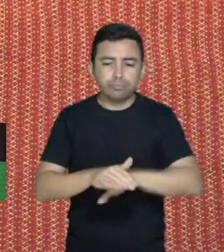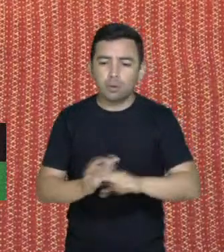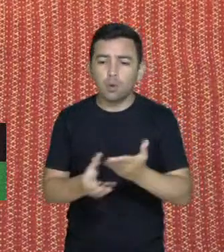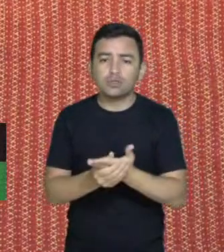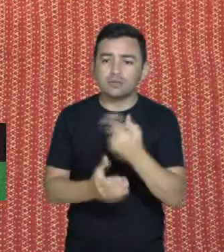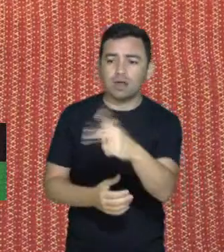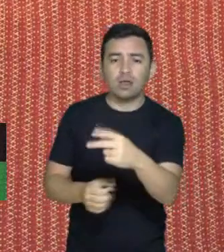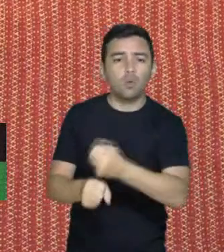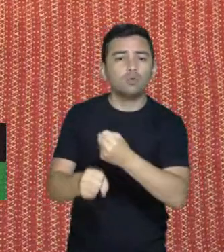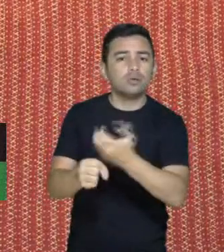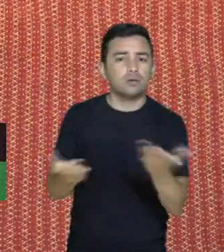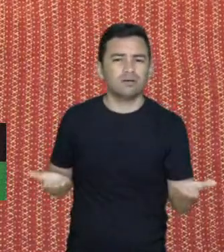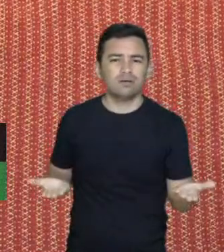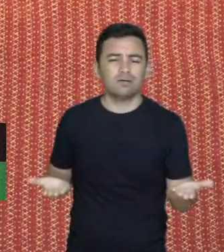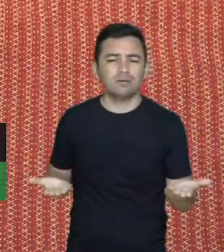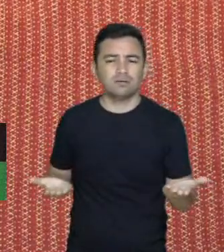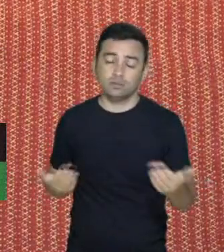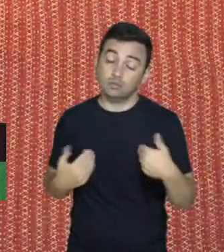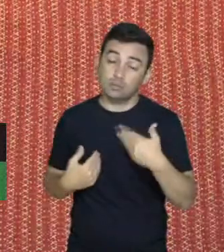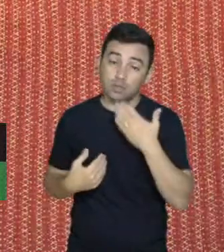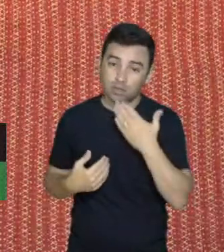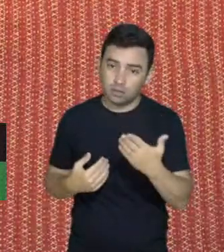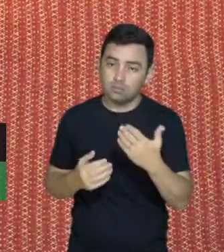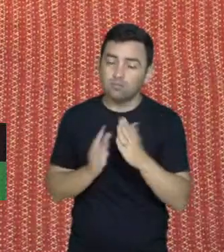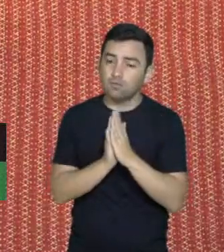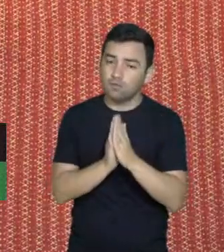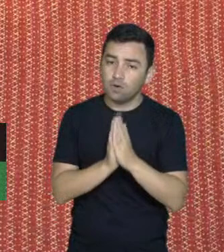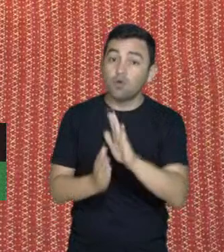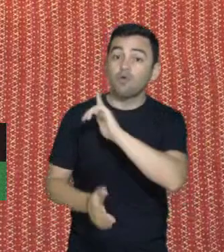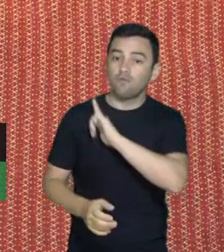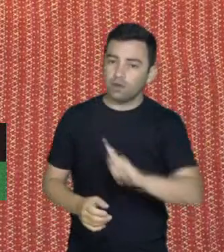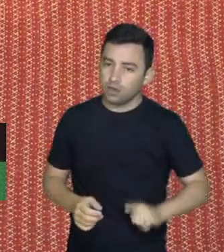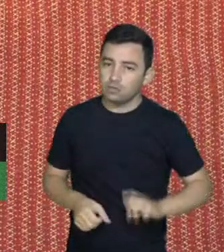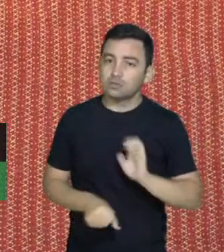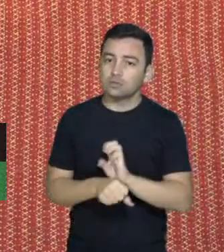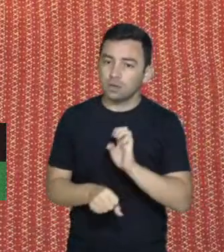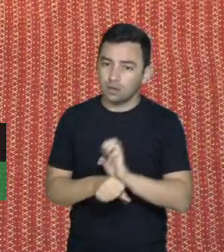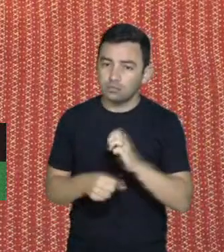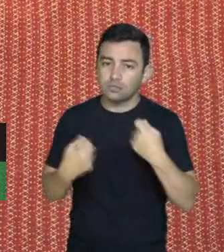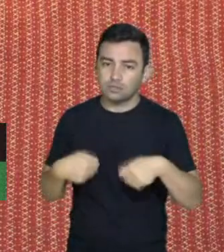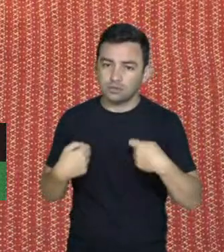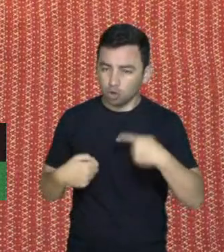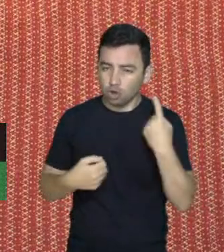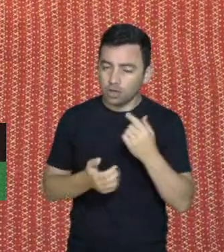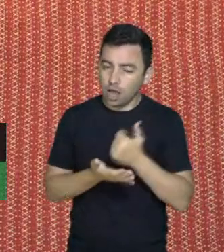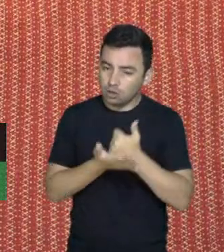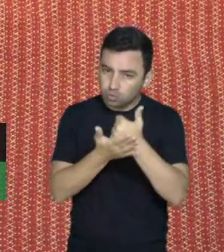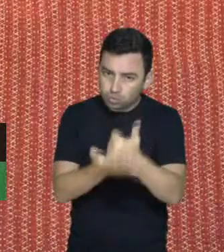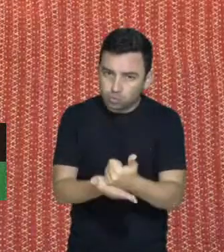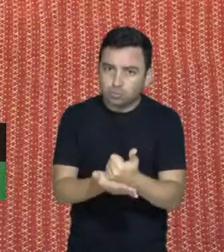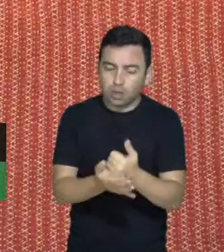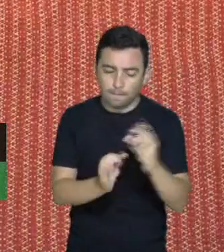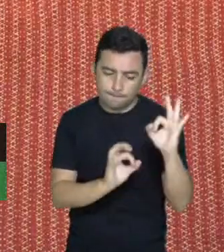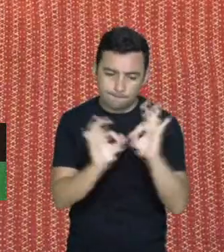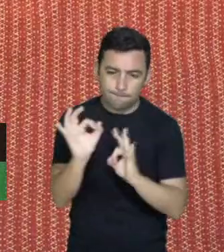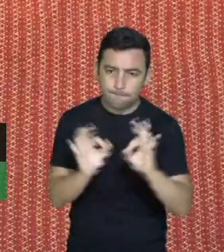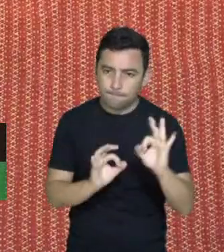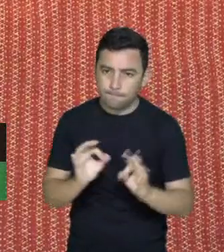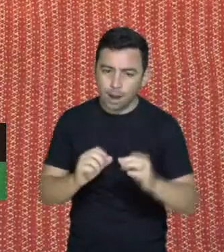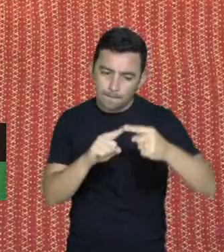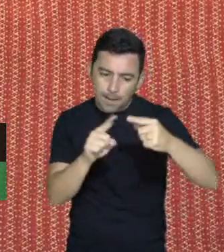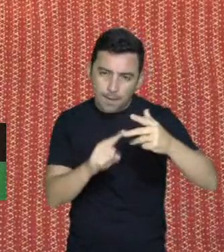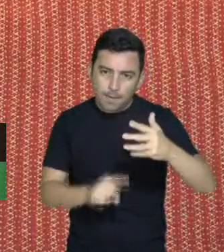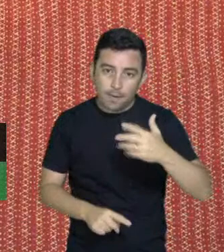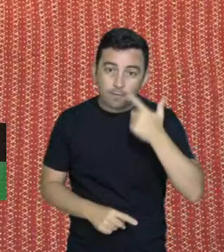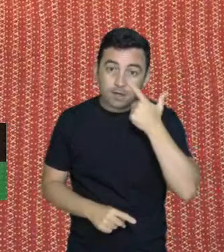Então a gente pede, sim, essa preposição que o governo do Estado venha. E nós estamos ajudando, fazendo esse levantamento ao governo do Estado, para que venha, sim,